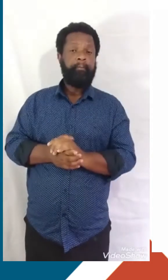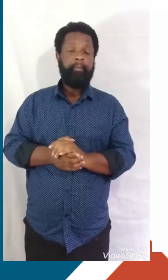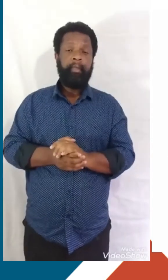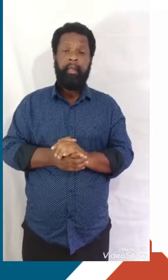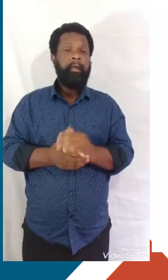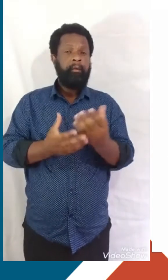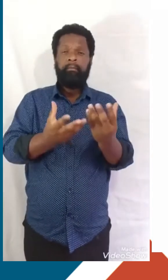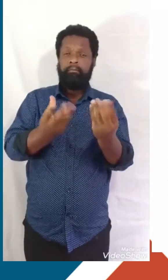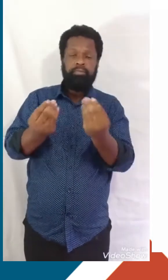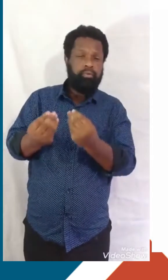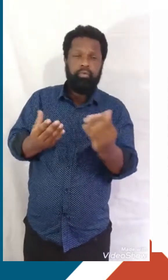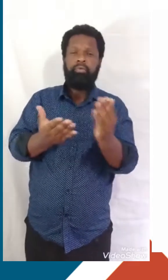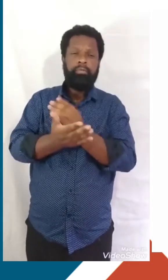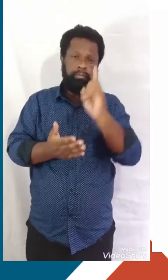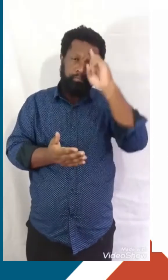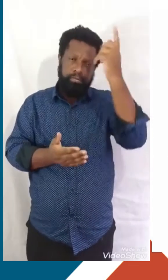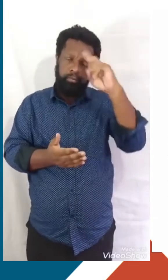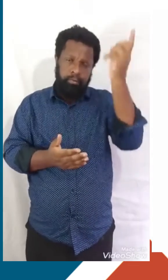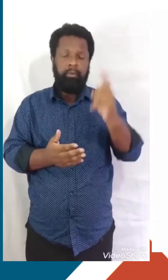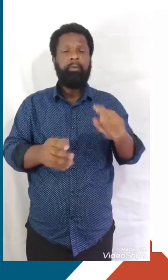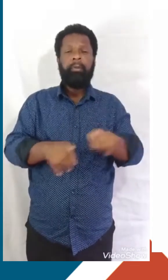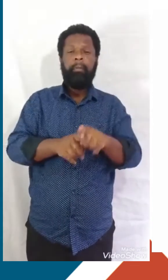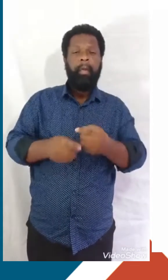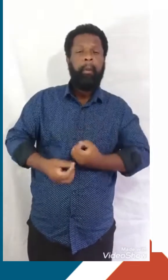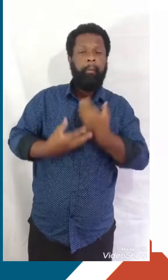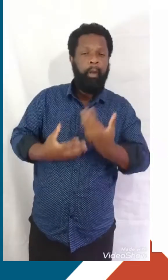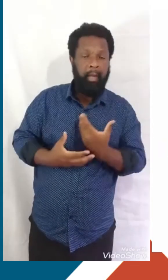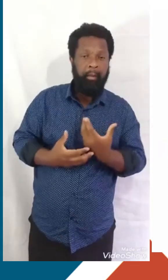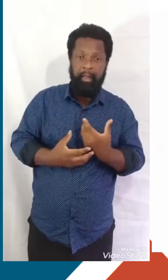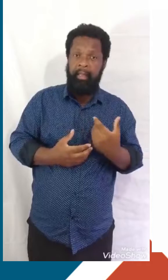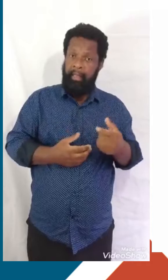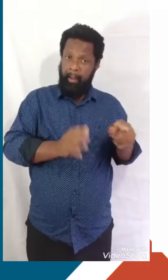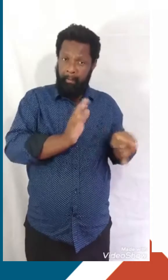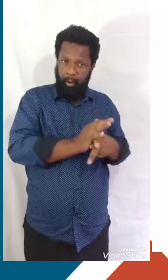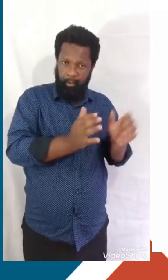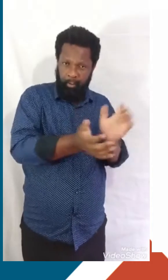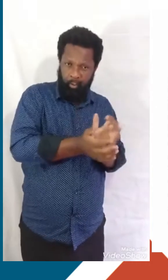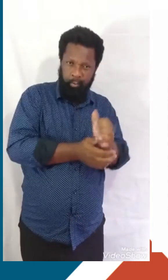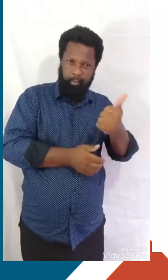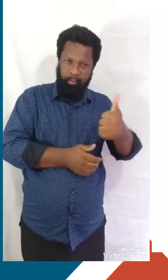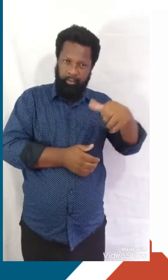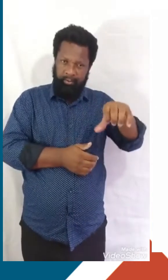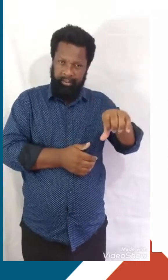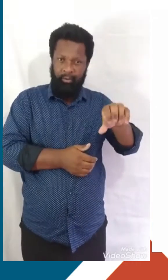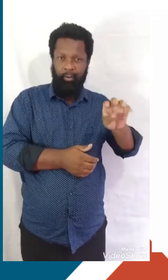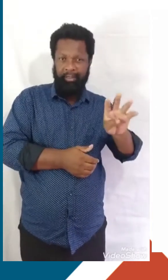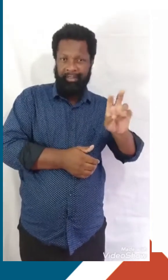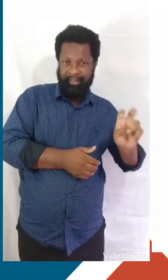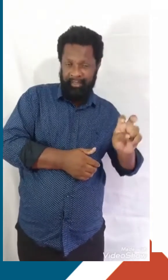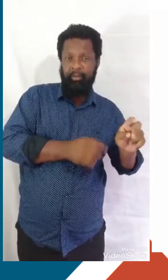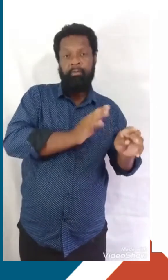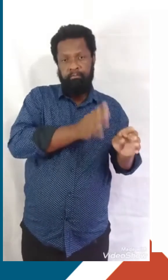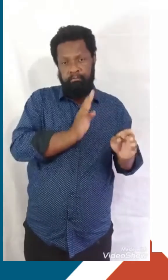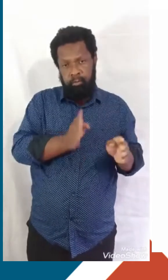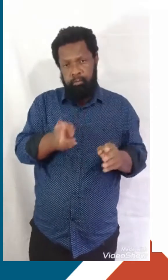Outros autores, poetas que publicaram na geração de 45 vão continuar publicando nas décadas de 50 e 60,